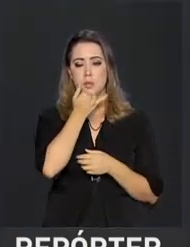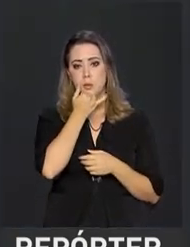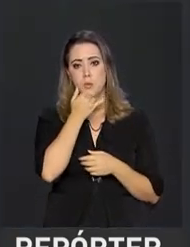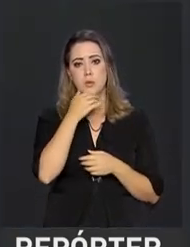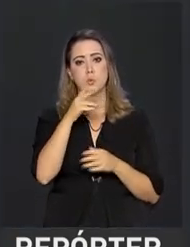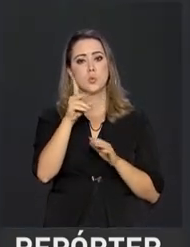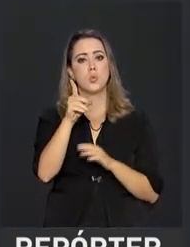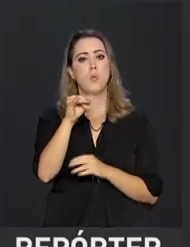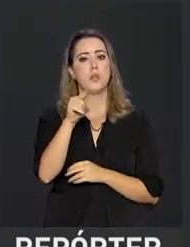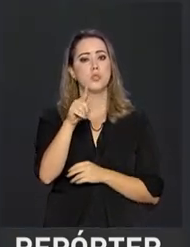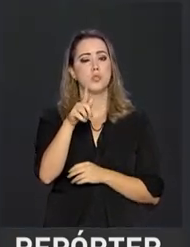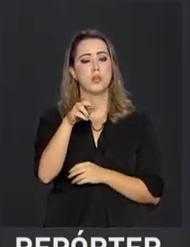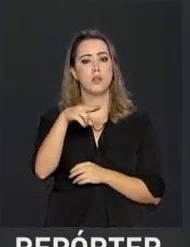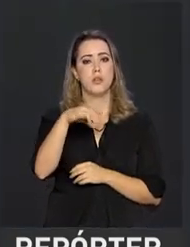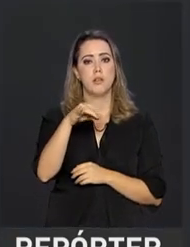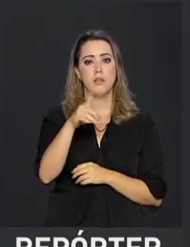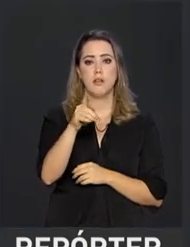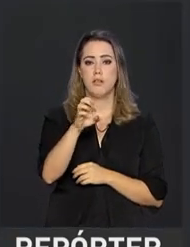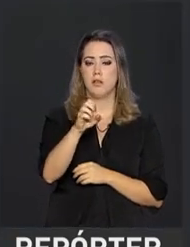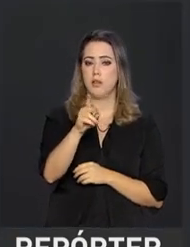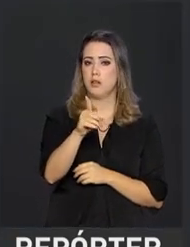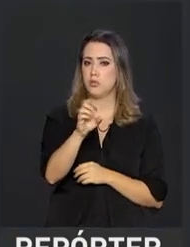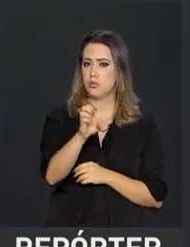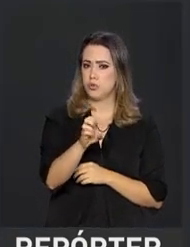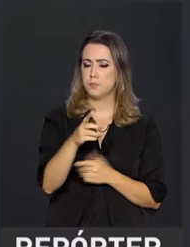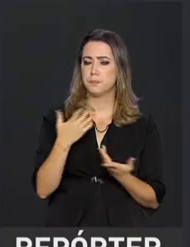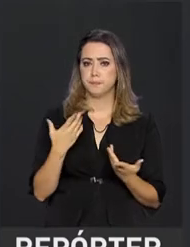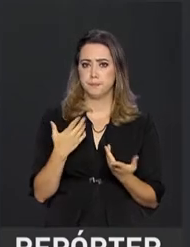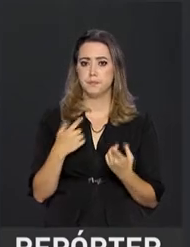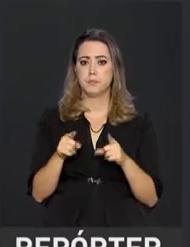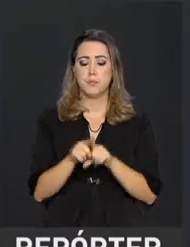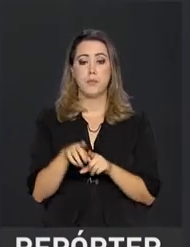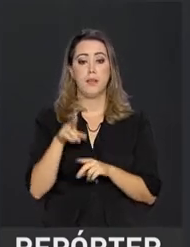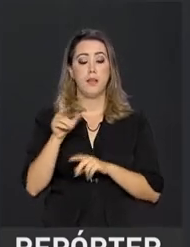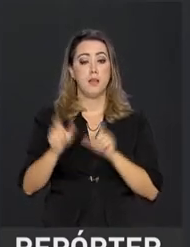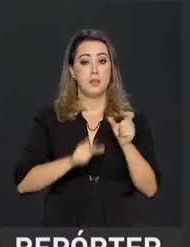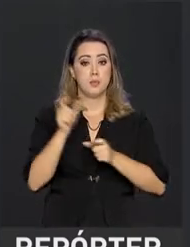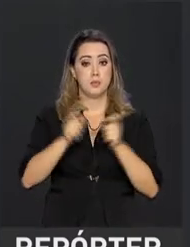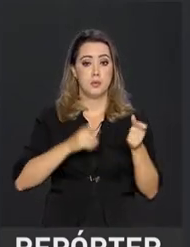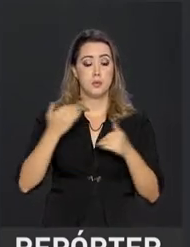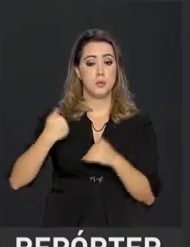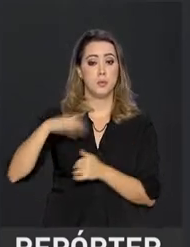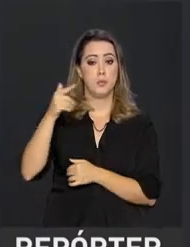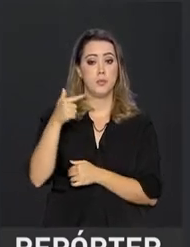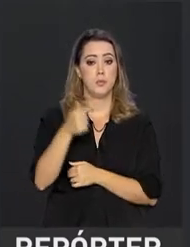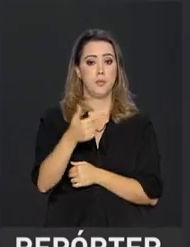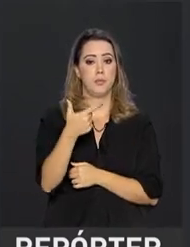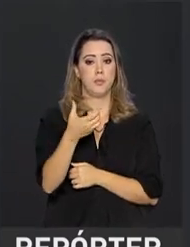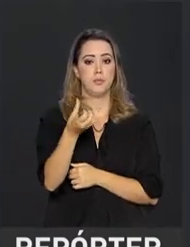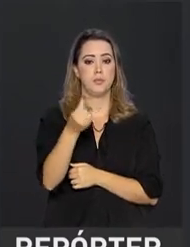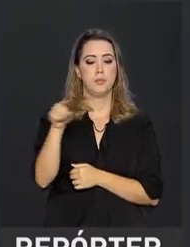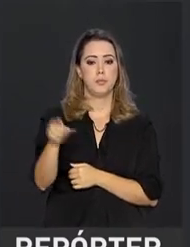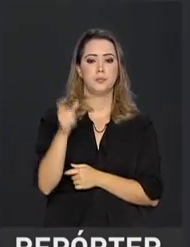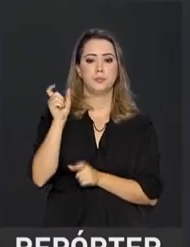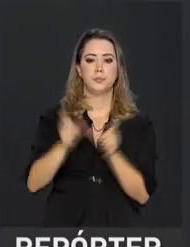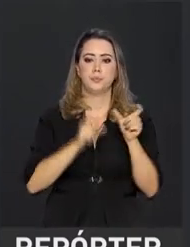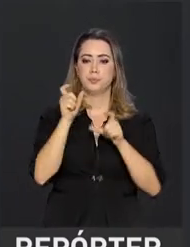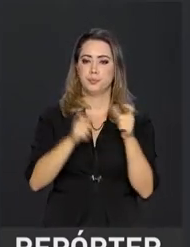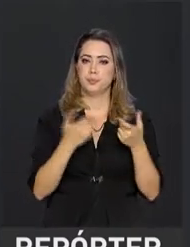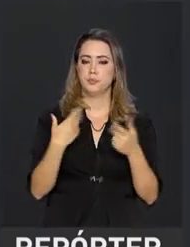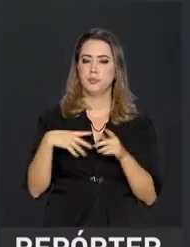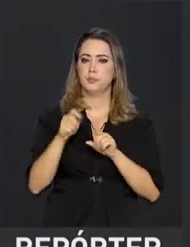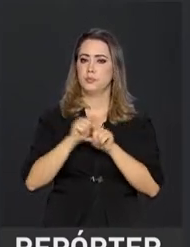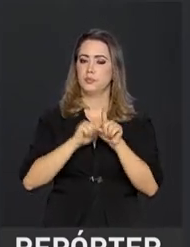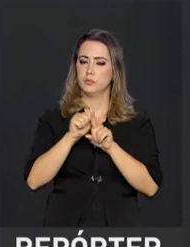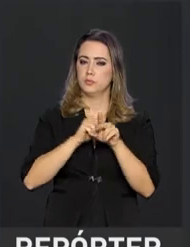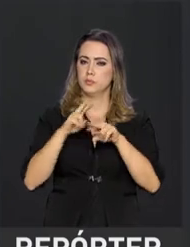divulgado pelo Ministério da Justiça, a população carcerária no país chegou a mais de 726 mil pessoas no mês